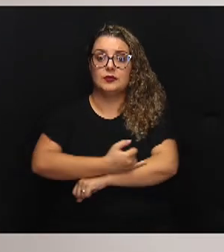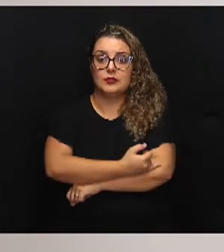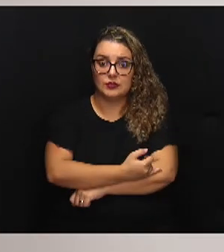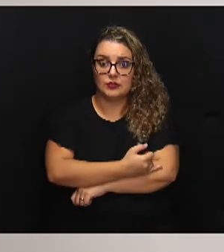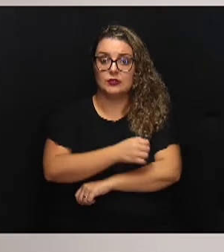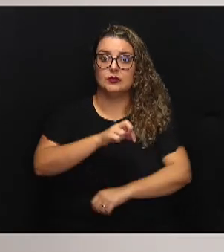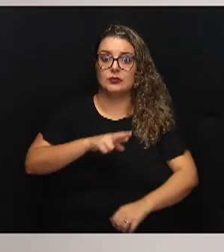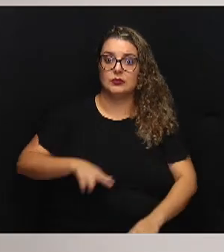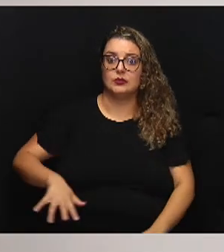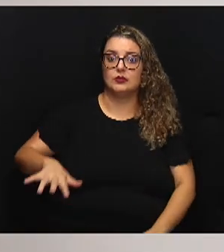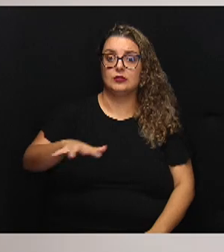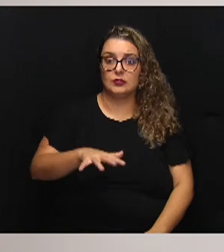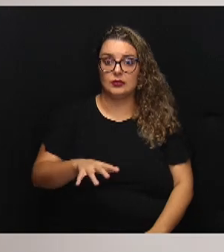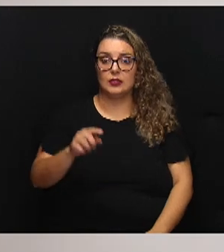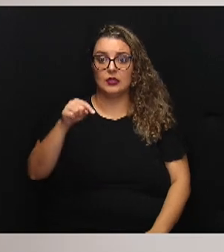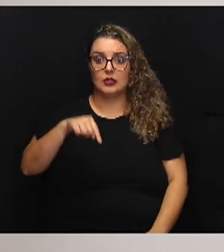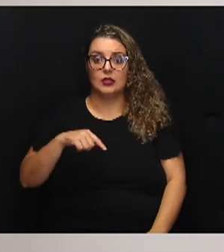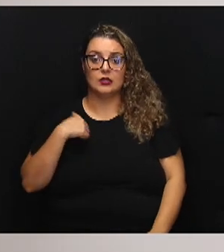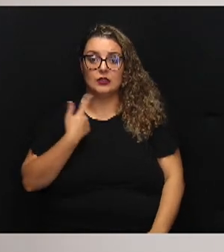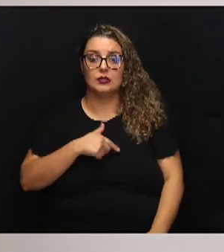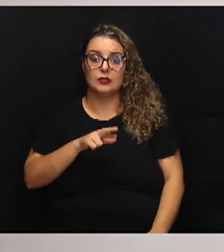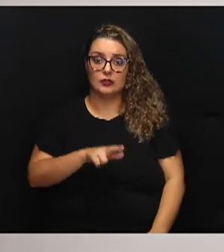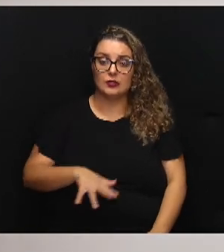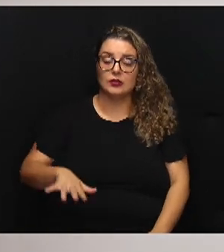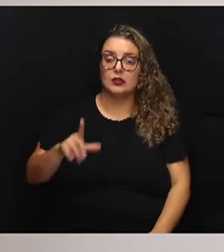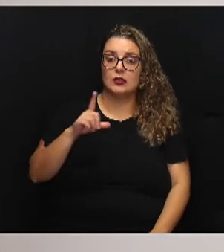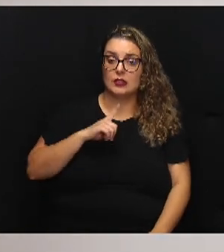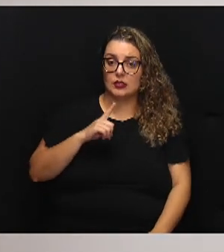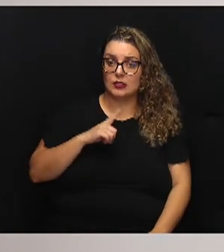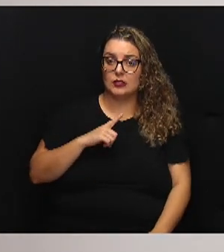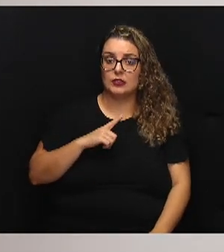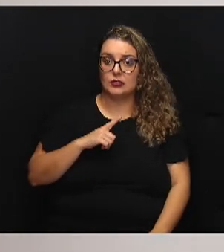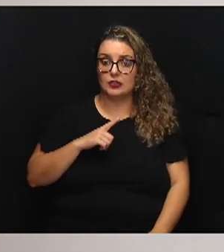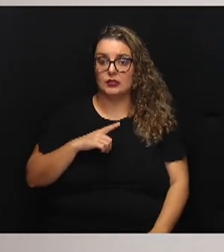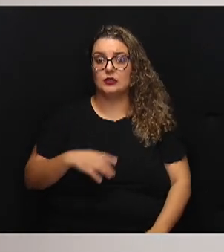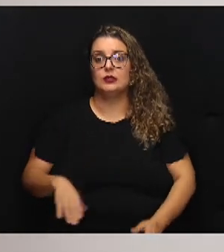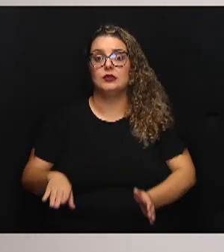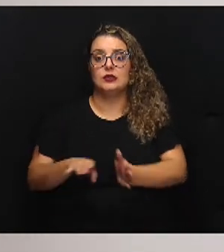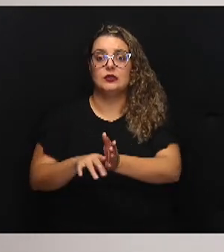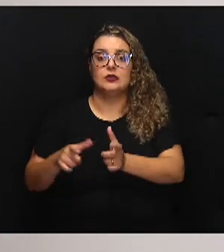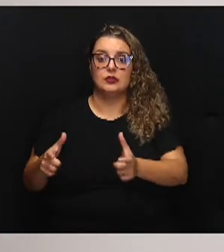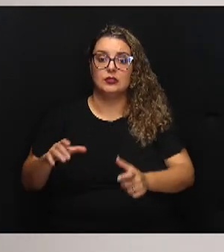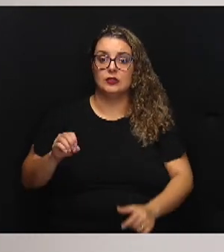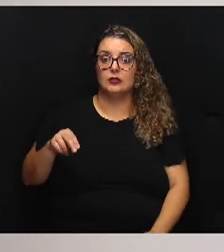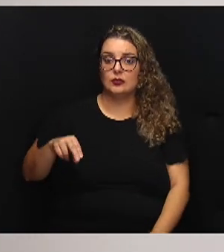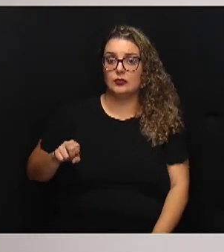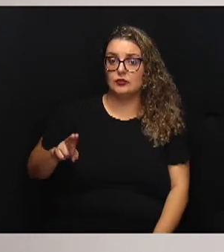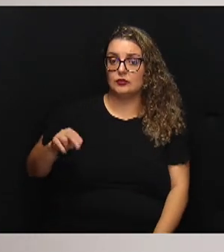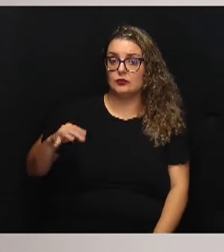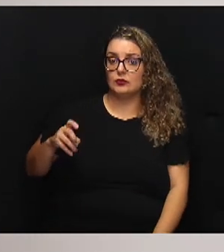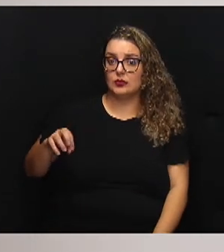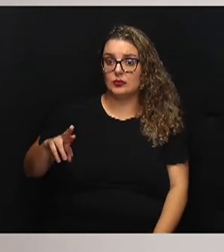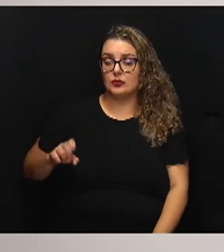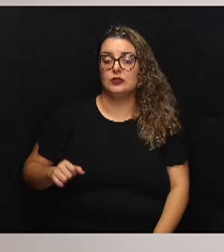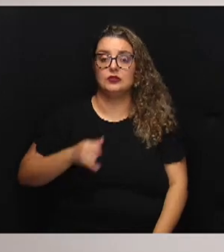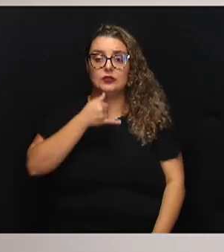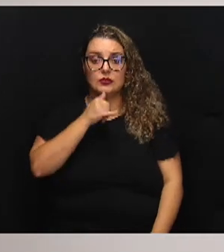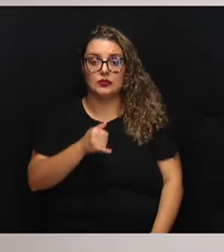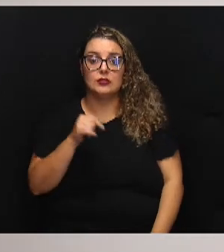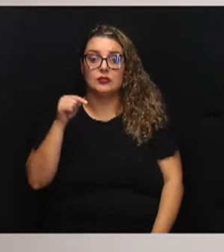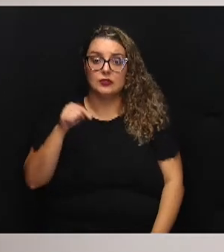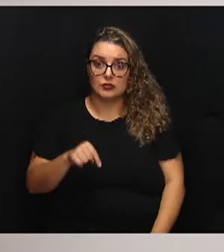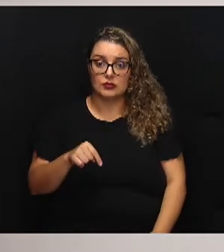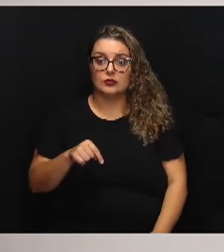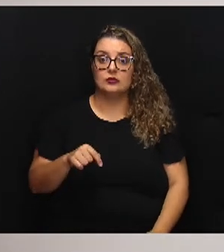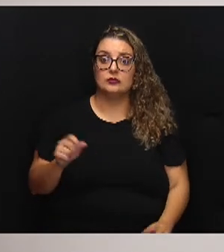regiões, né? E aqui na nossa região a gente terá a vinda de grandes consumidores de energia. E isso já